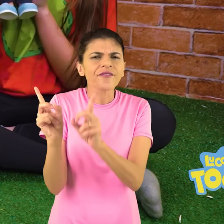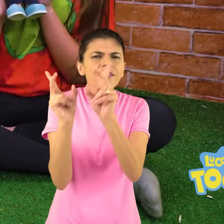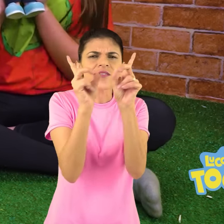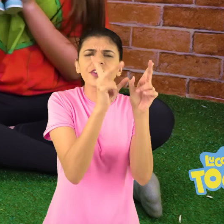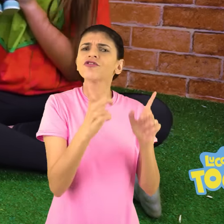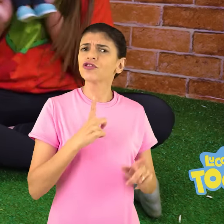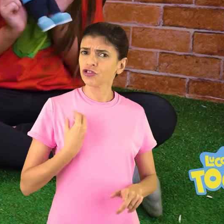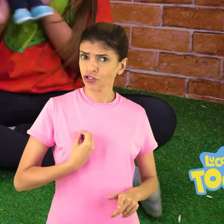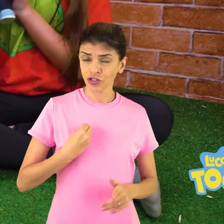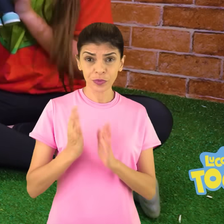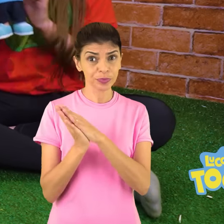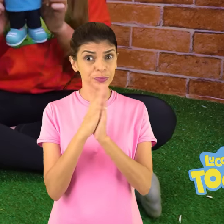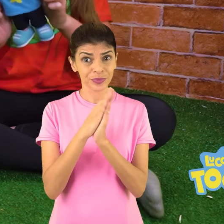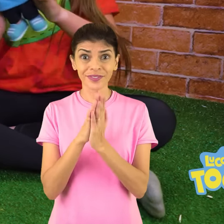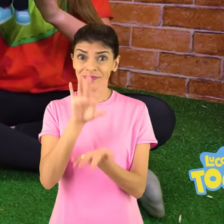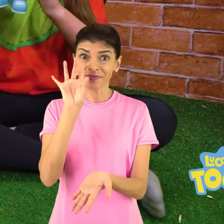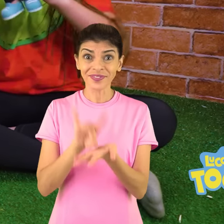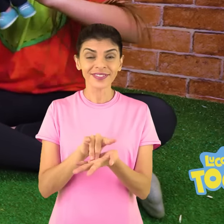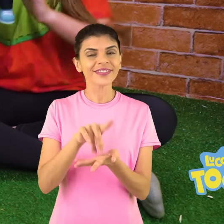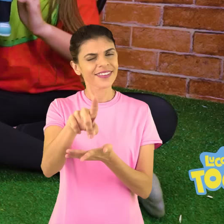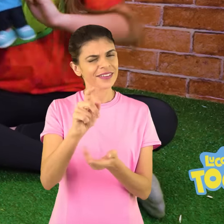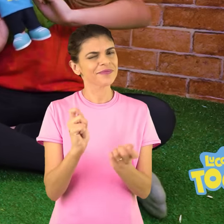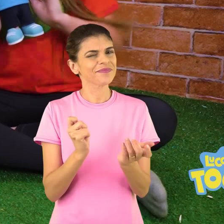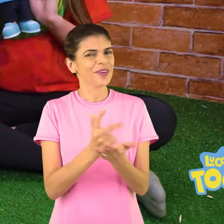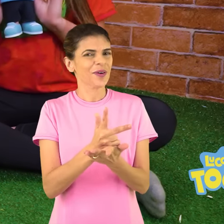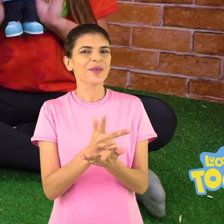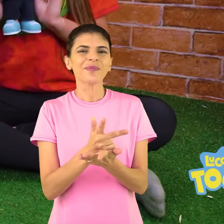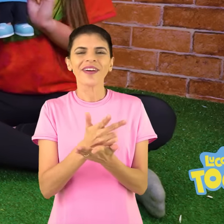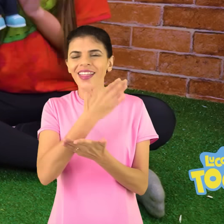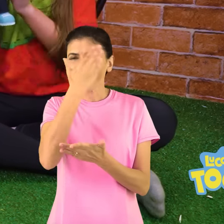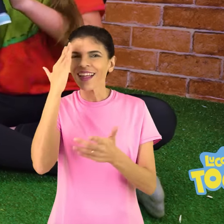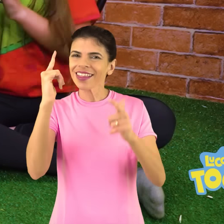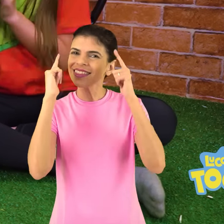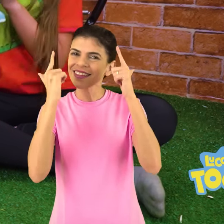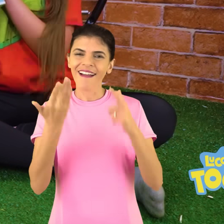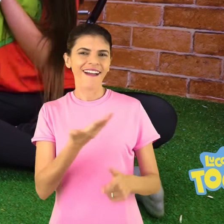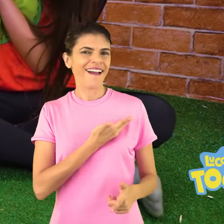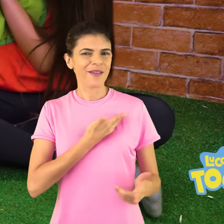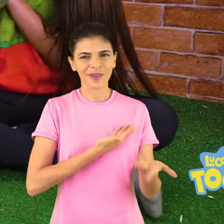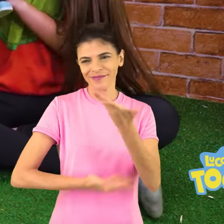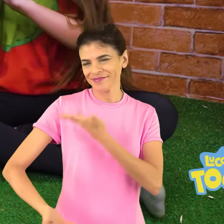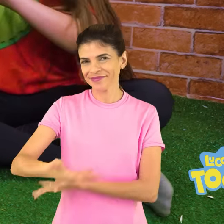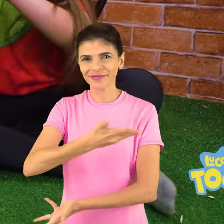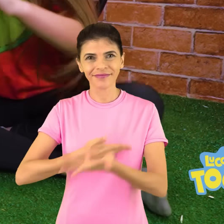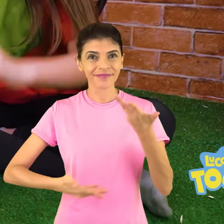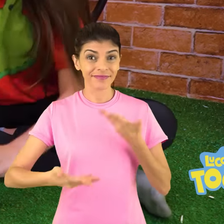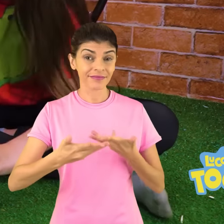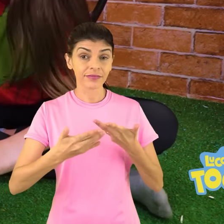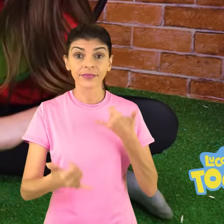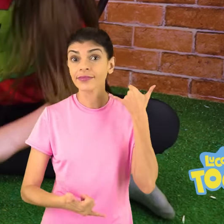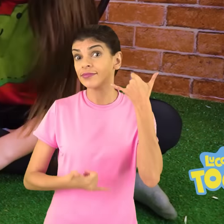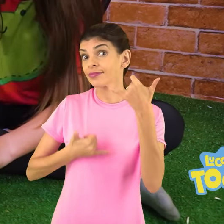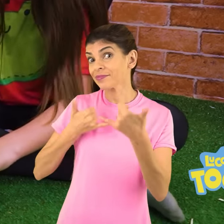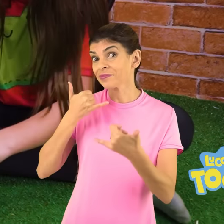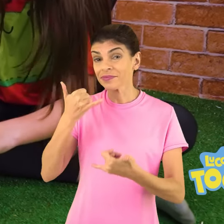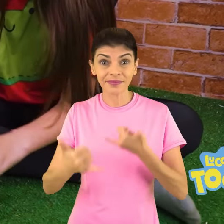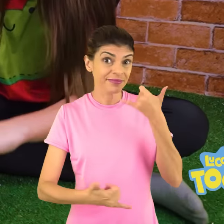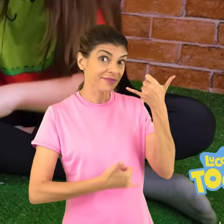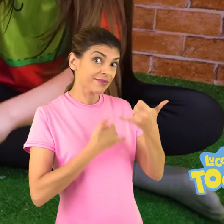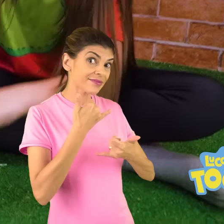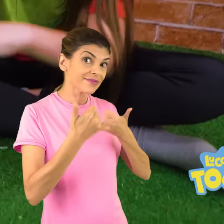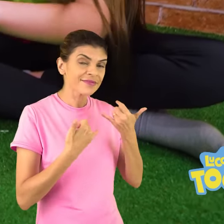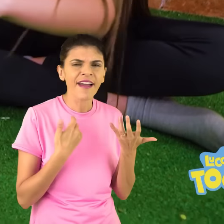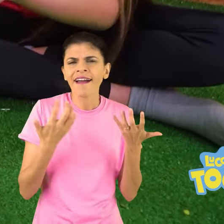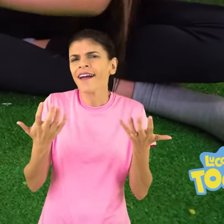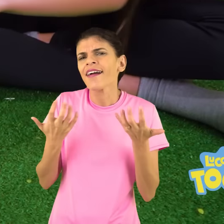existe de verdade e você pode se divertir junto com os seus amigos! Quero brincar, eu quero